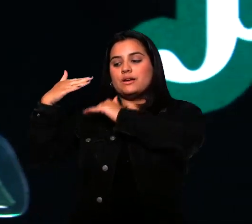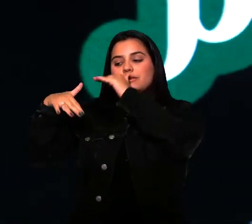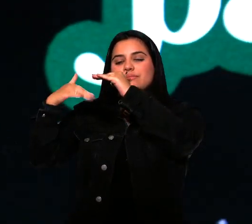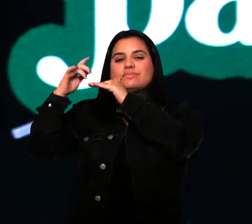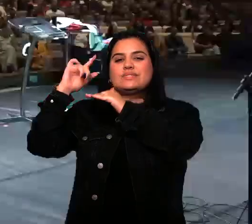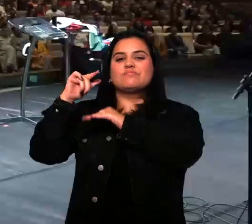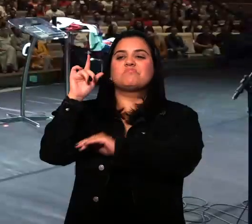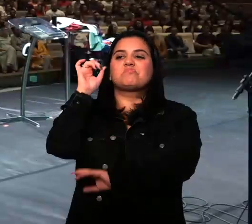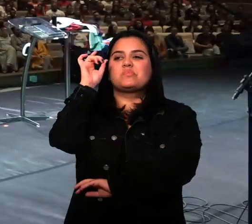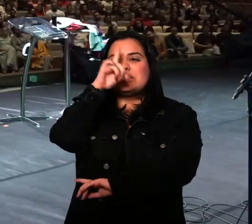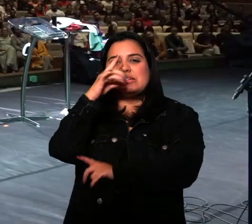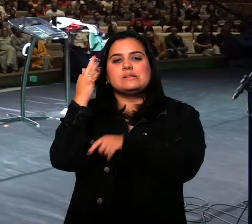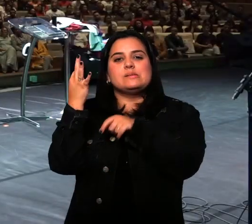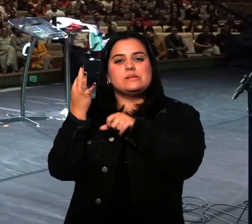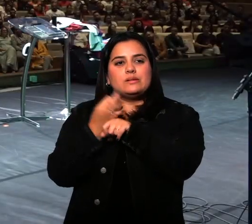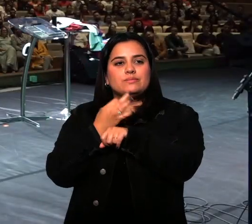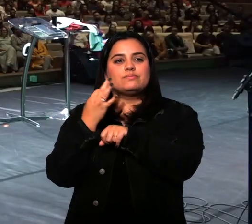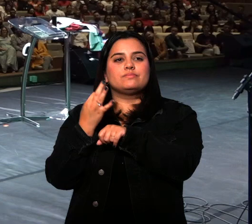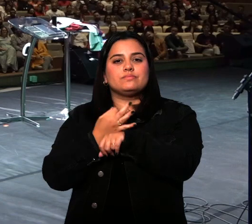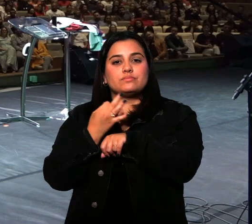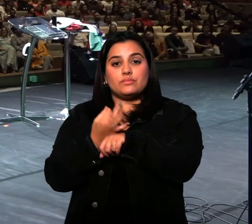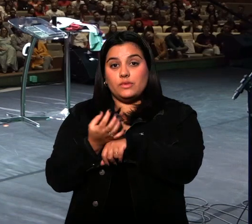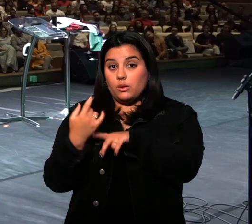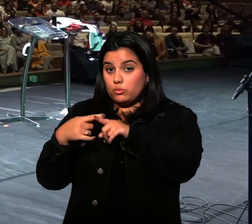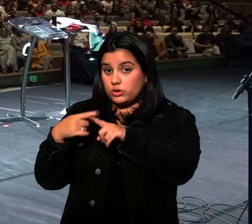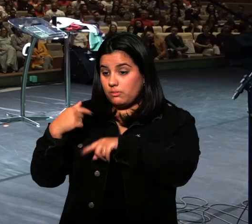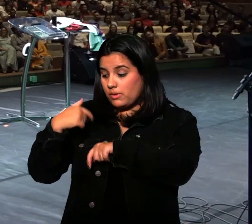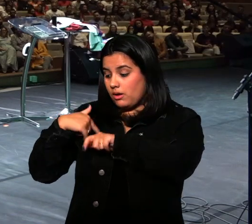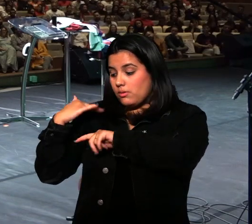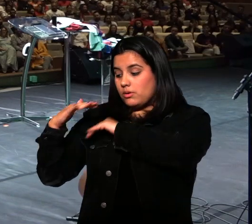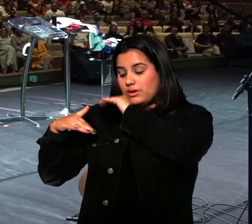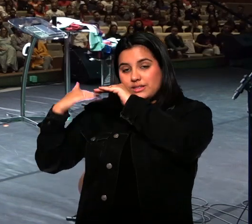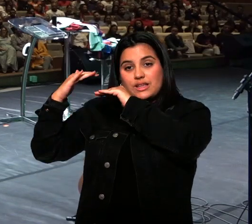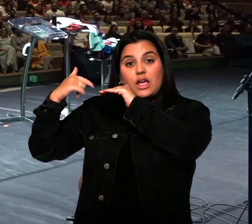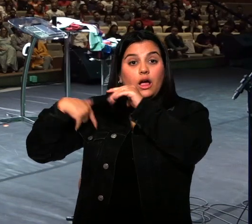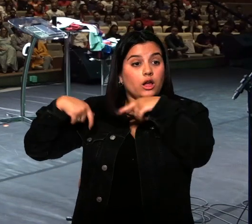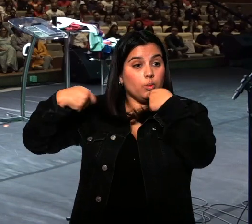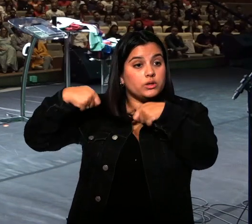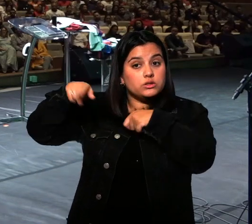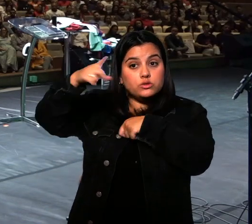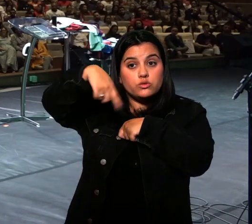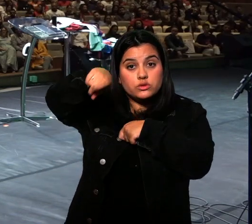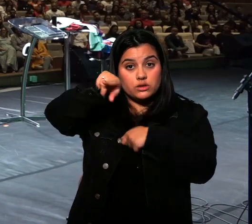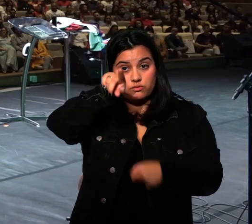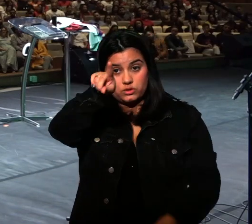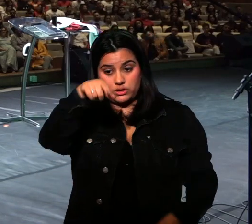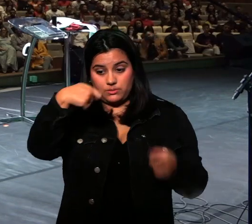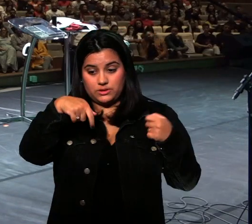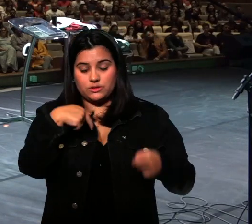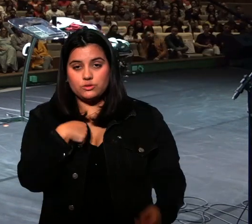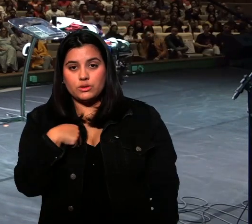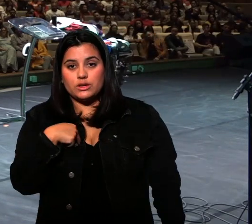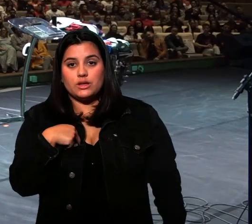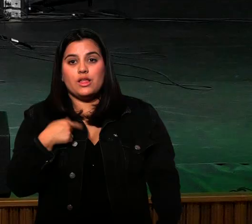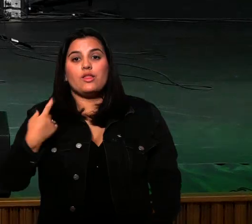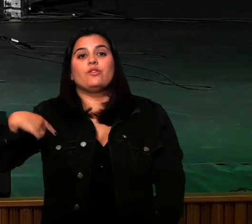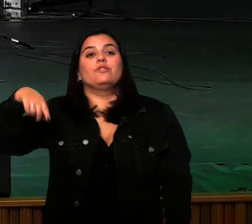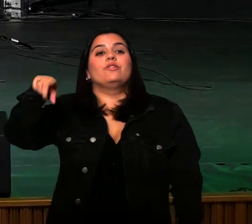quê? Para eu crescer, eu preciso de você. Você precisa de mim.